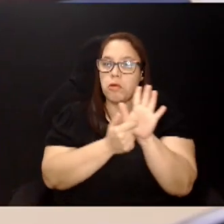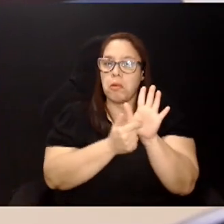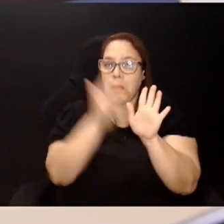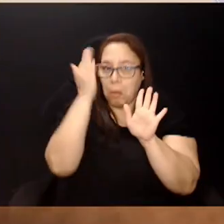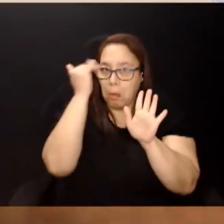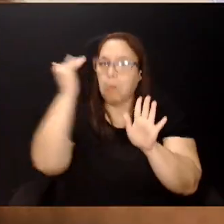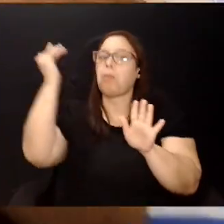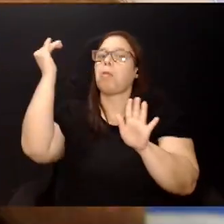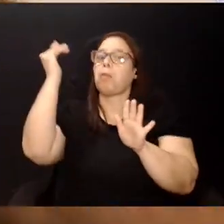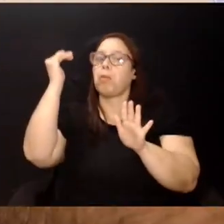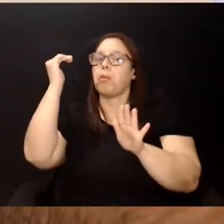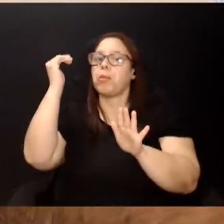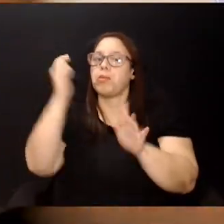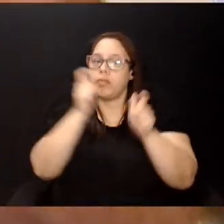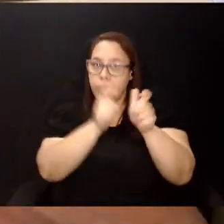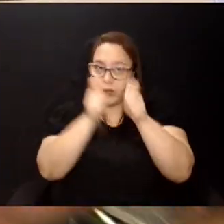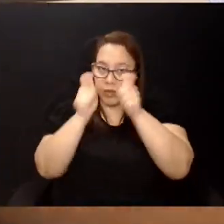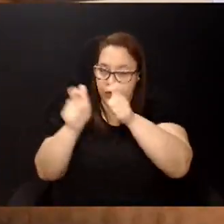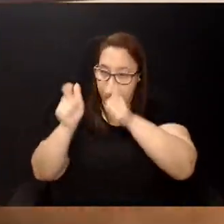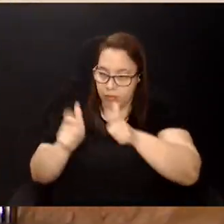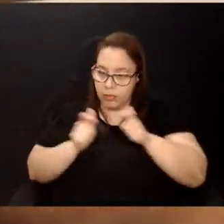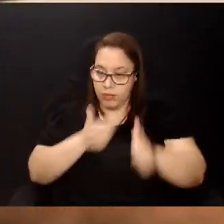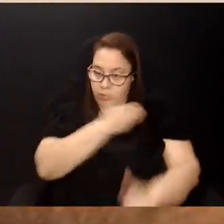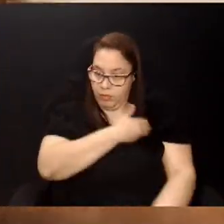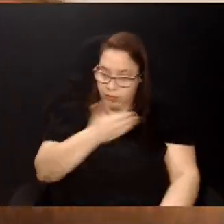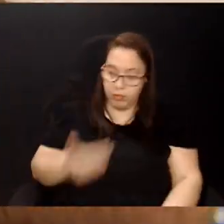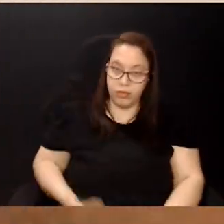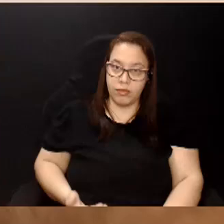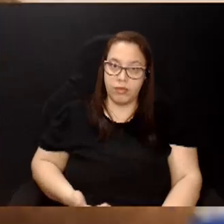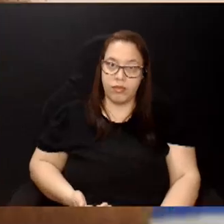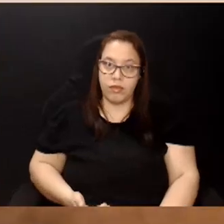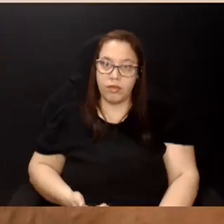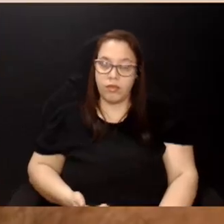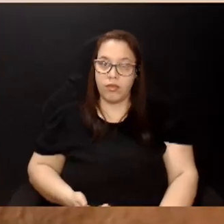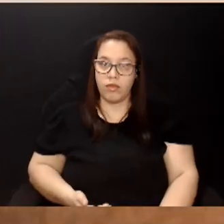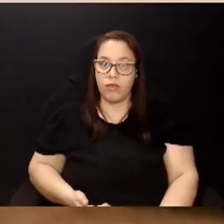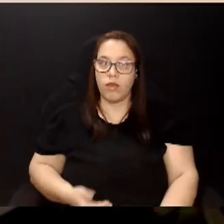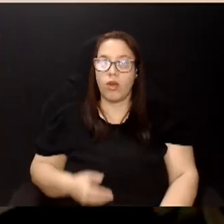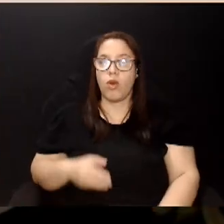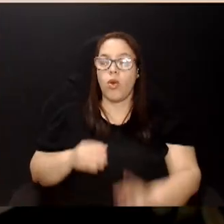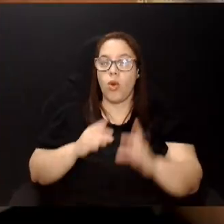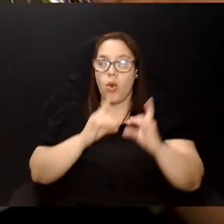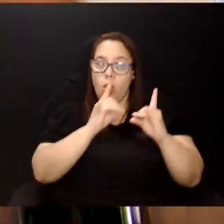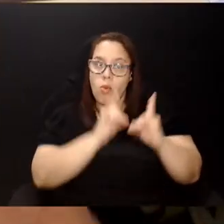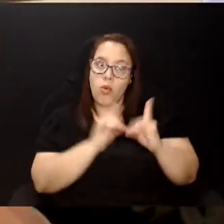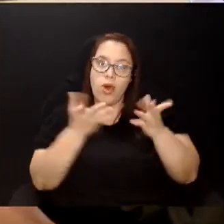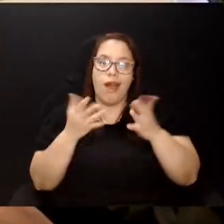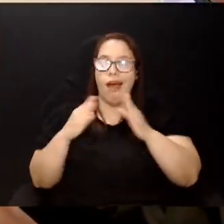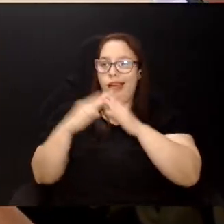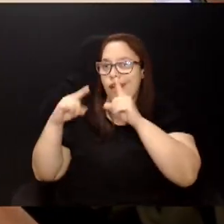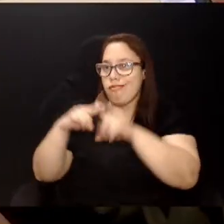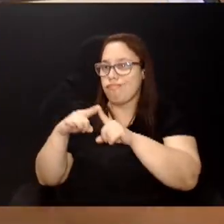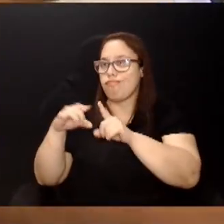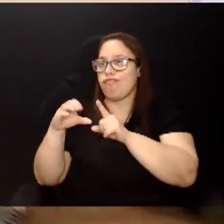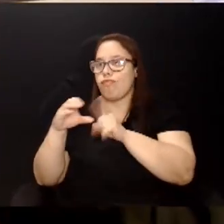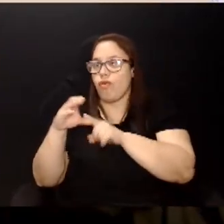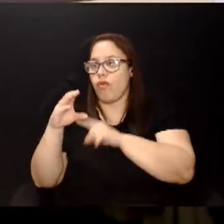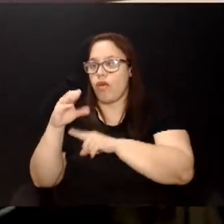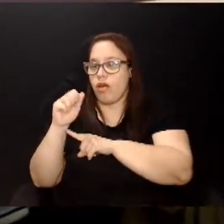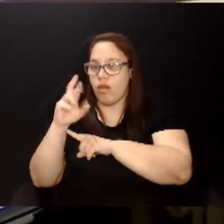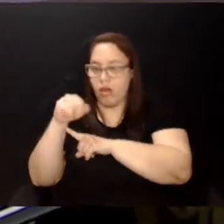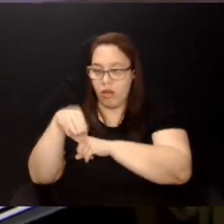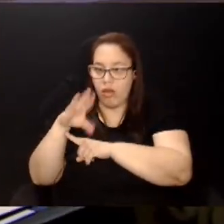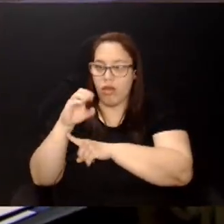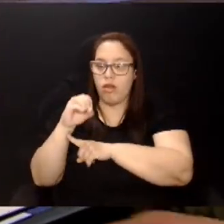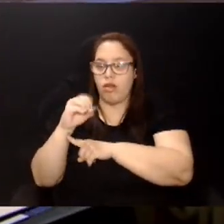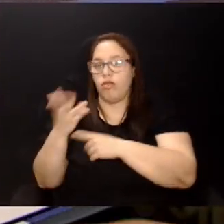a espaços públicos, por exemplo, o Monumento Túmulo, a Igreja do Carmo, que na época era a Matriz Velha, com